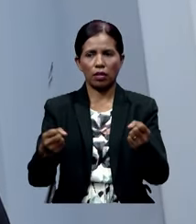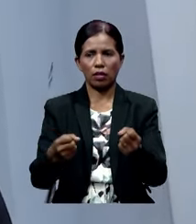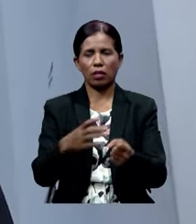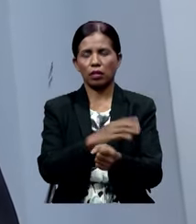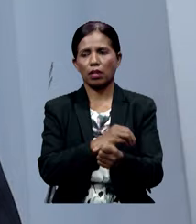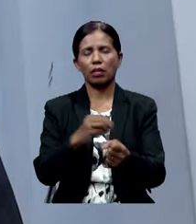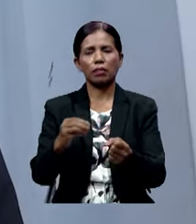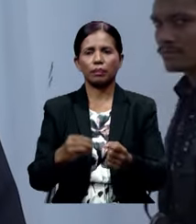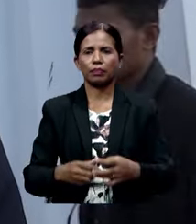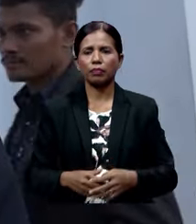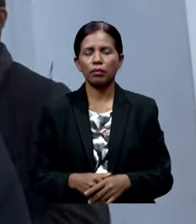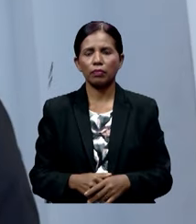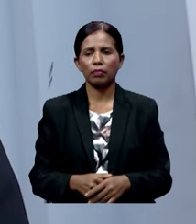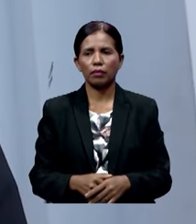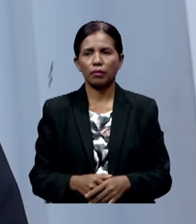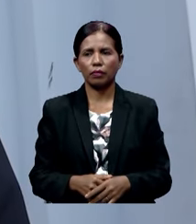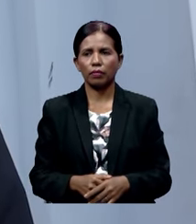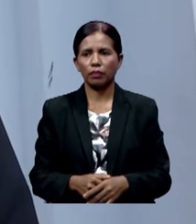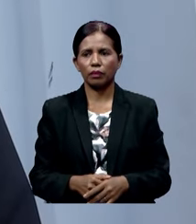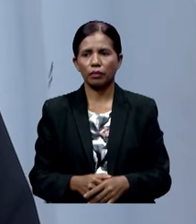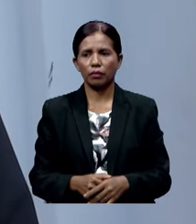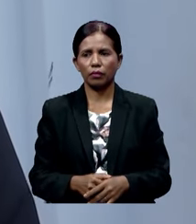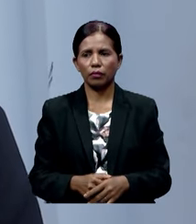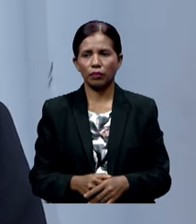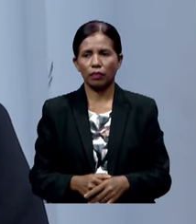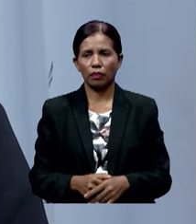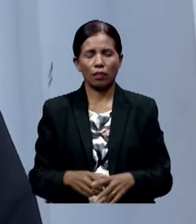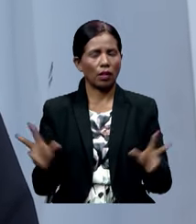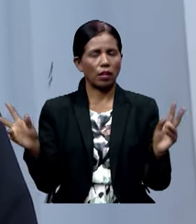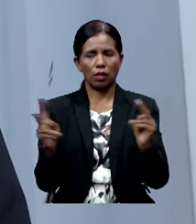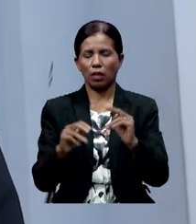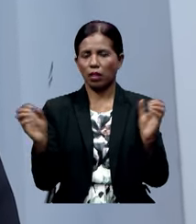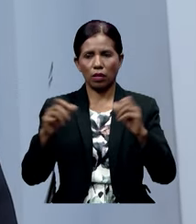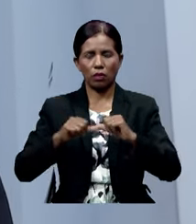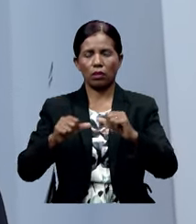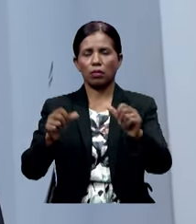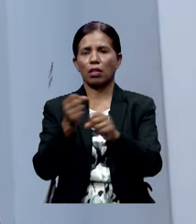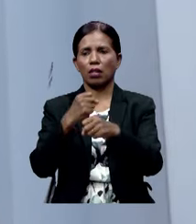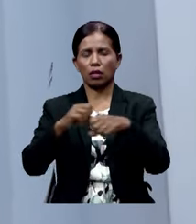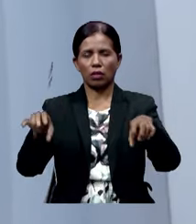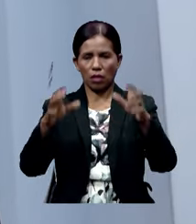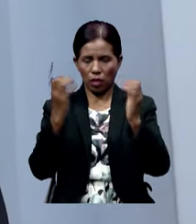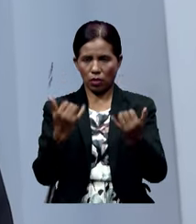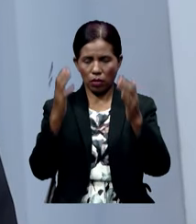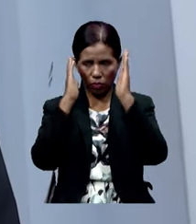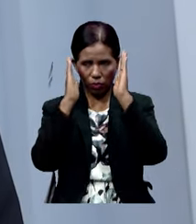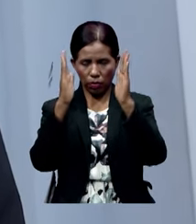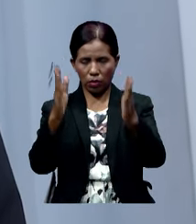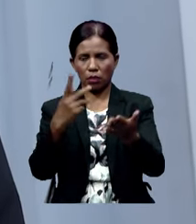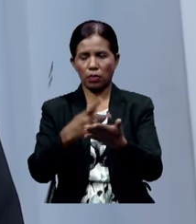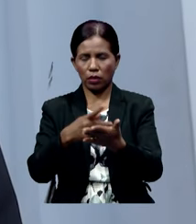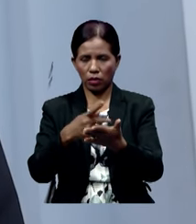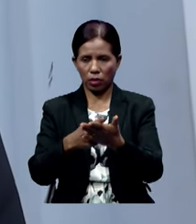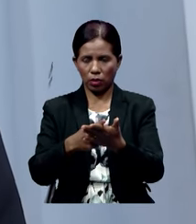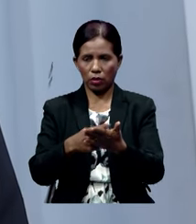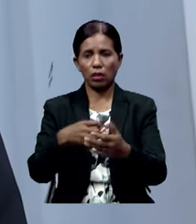o plano continua ou ainda vai fazer? Lá, continua. Então, agora o foco é para desenvolver o projeto da semana e